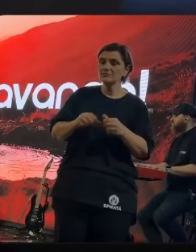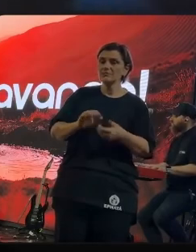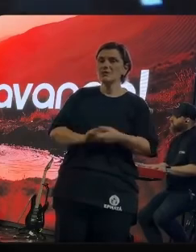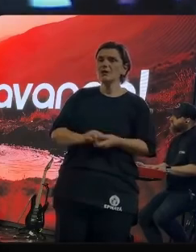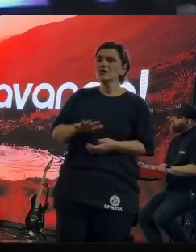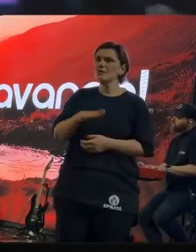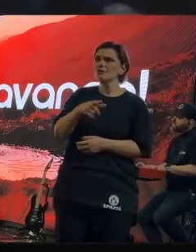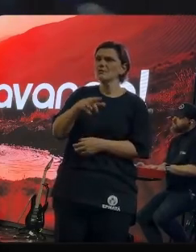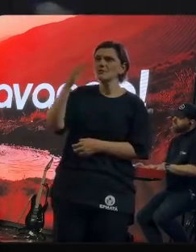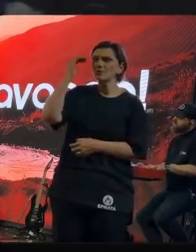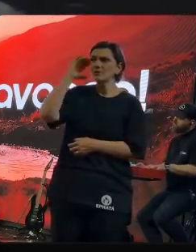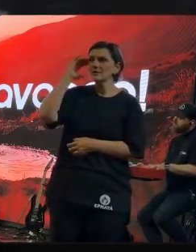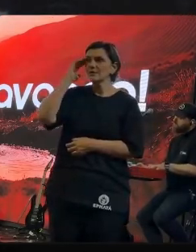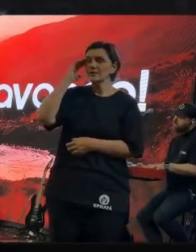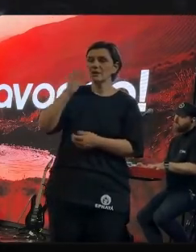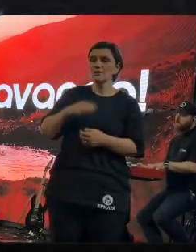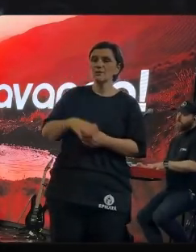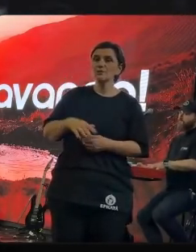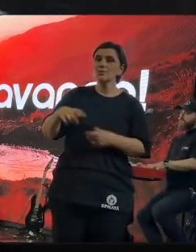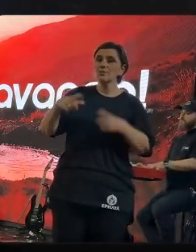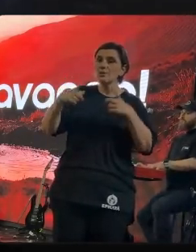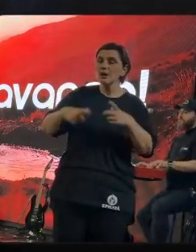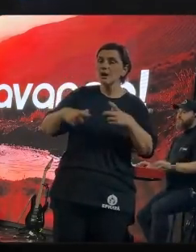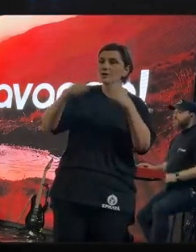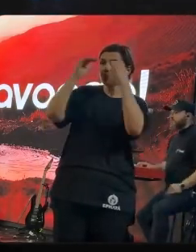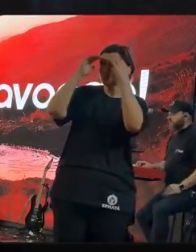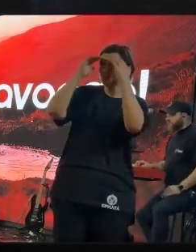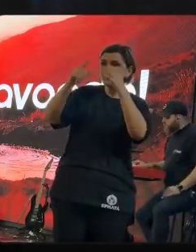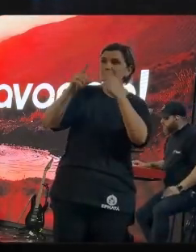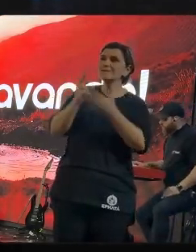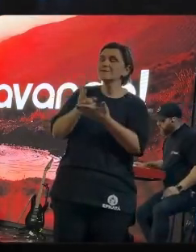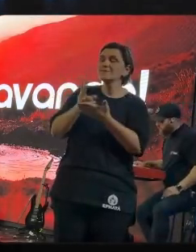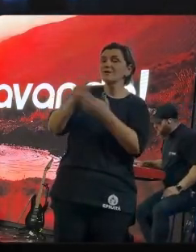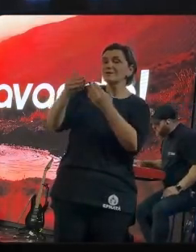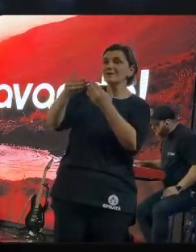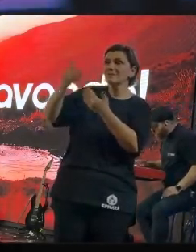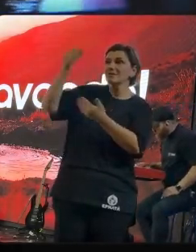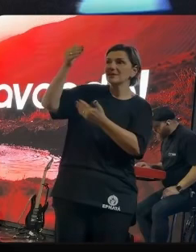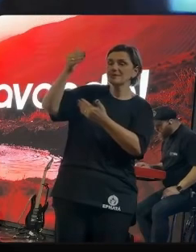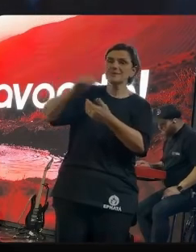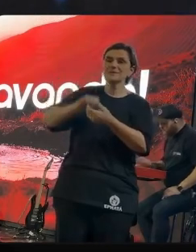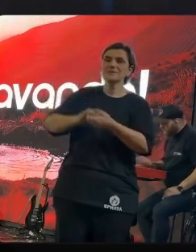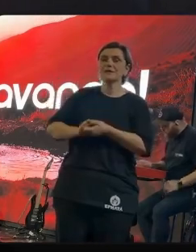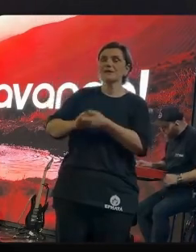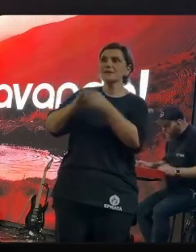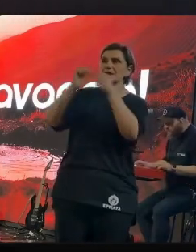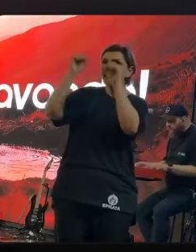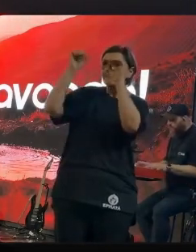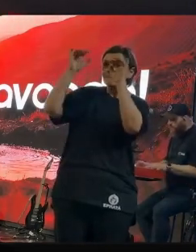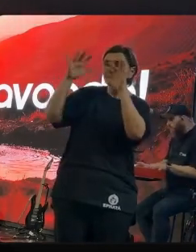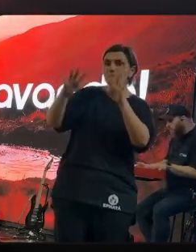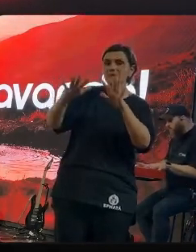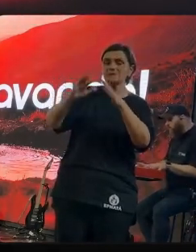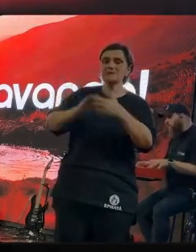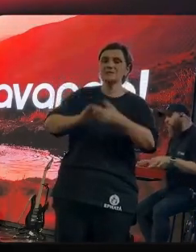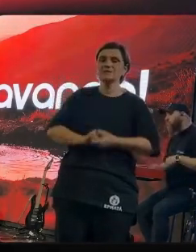entendeu. Na terra da obediência sempre vai ter a presença e a bênção.